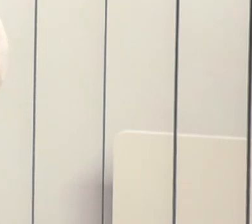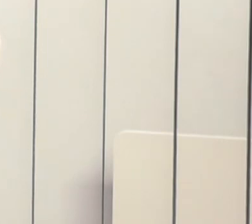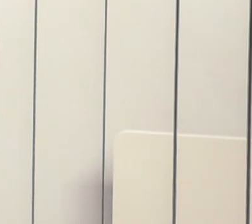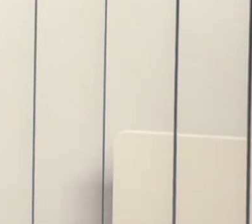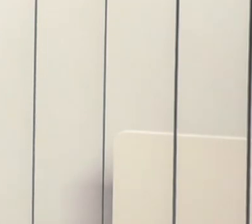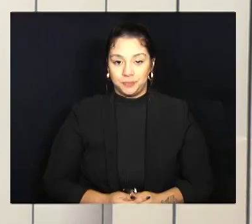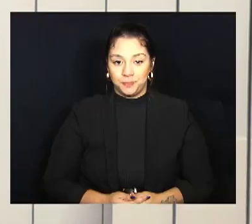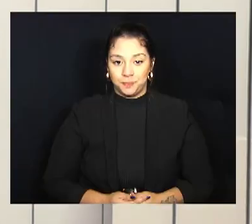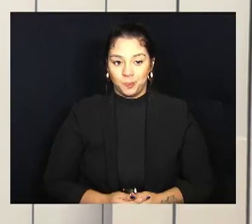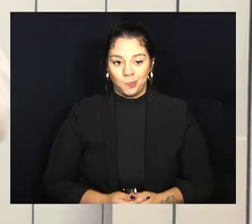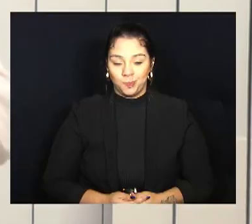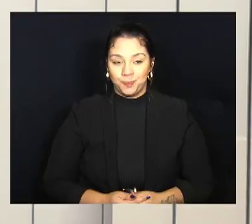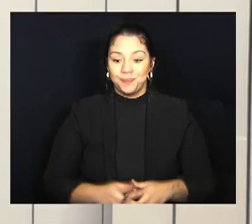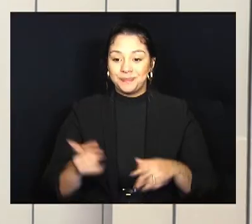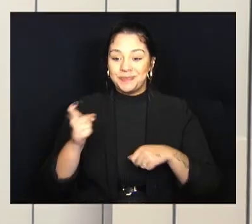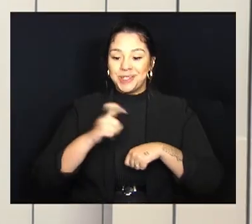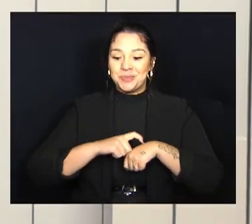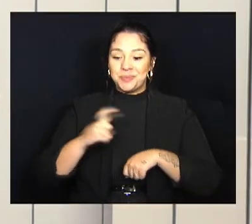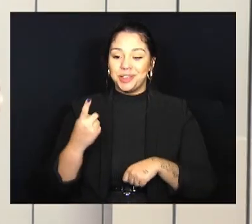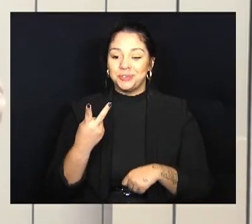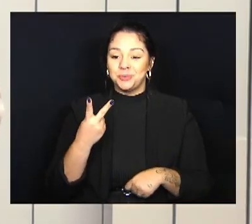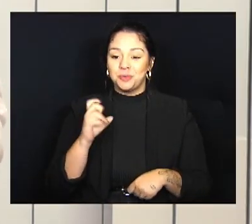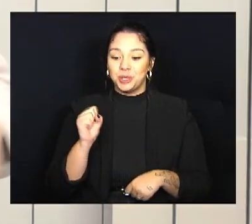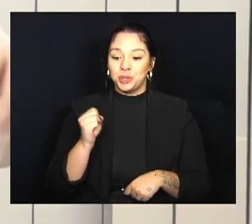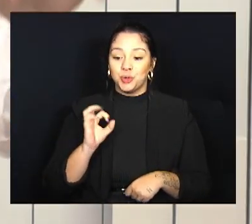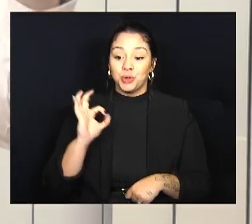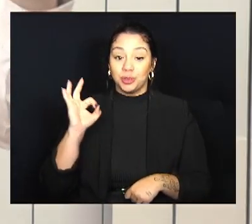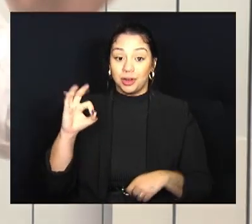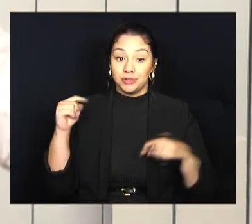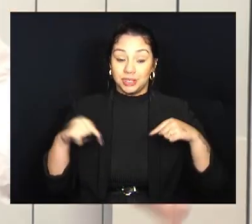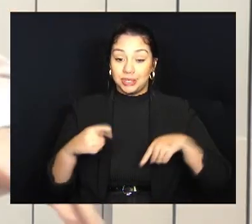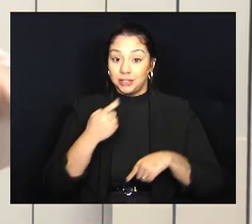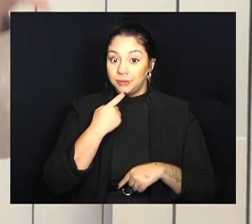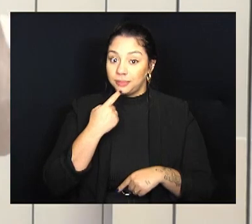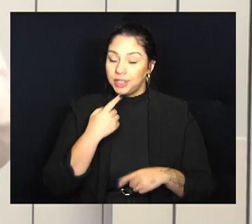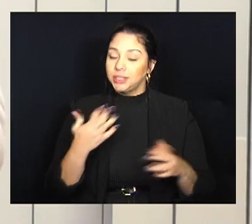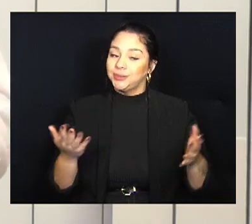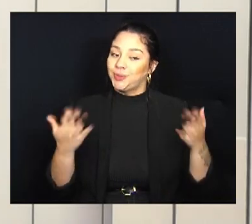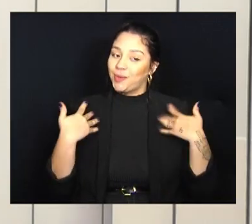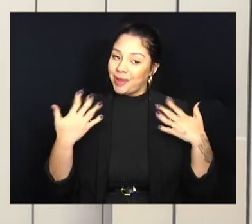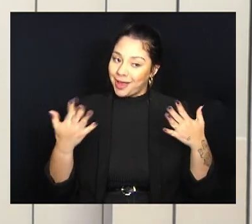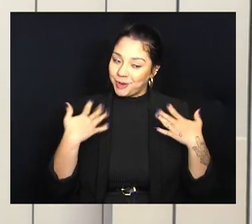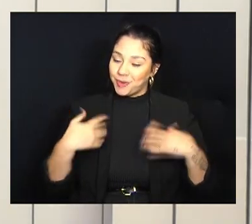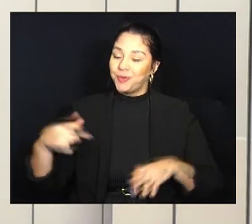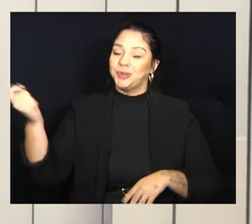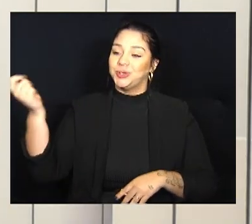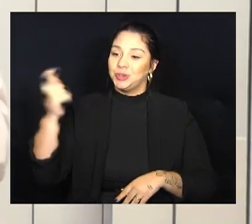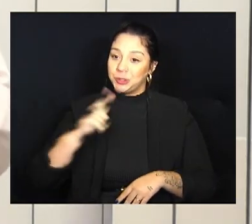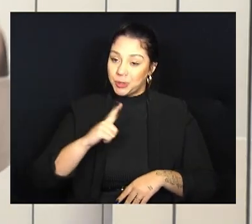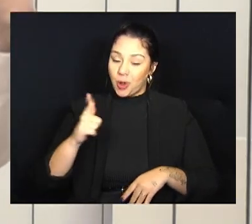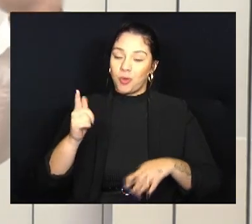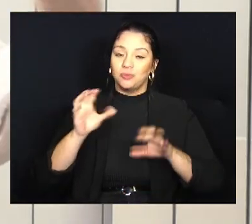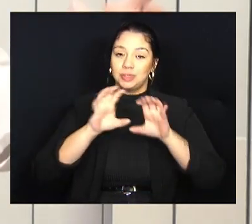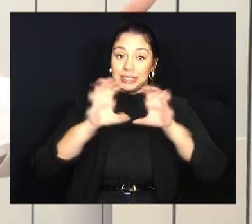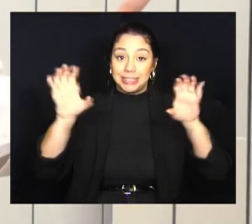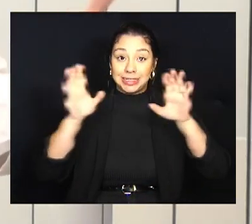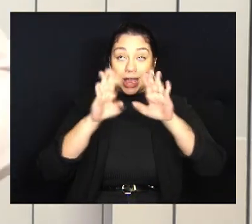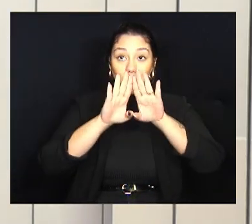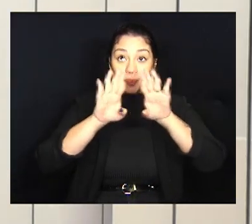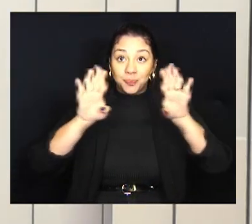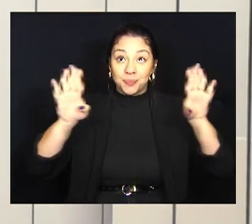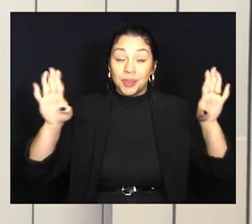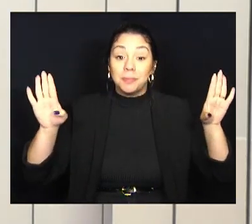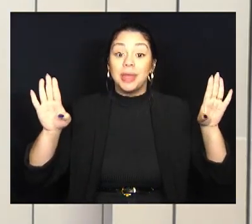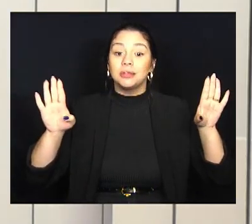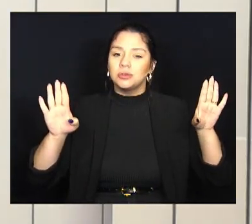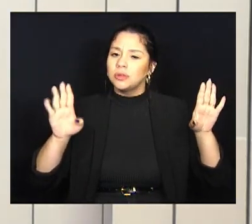Neste momento, 28 graus aqui em Campinas, está calor, sol, tempo aberto, mas tudo isso